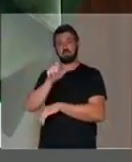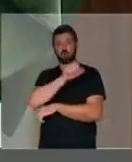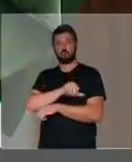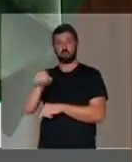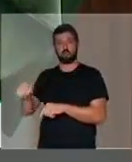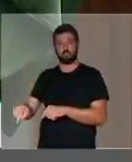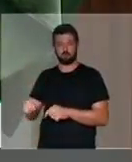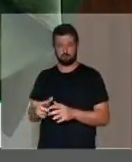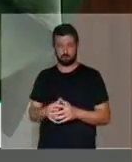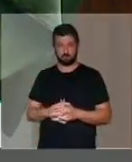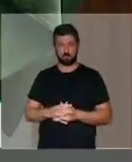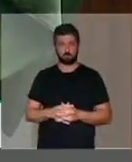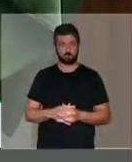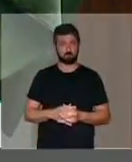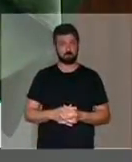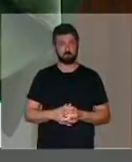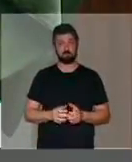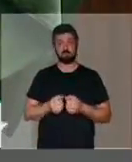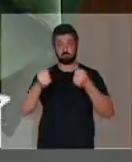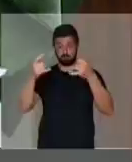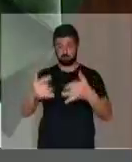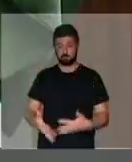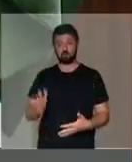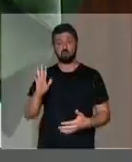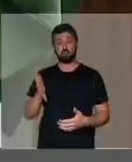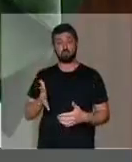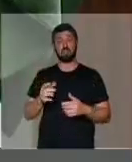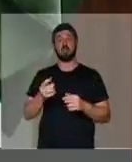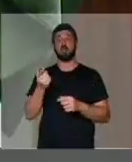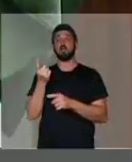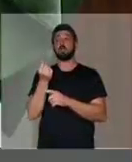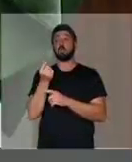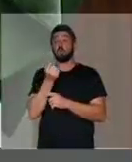Janeiro. Explicamos em números